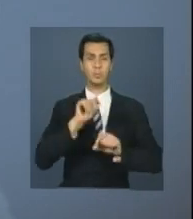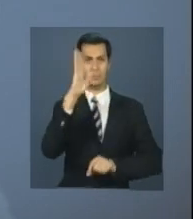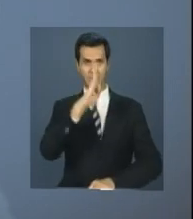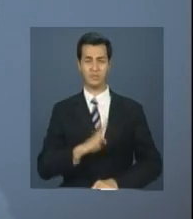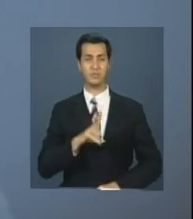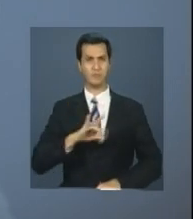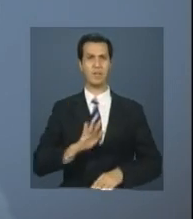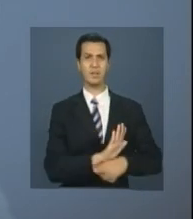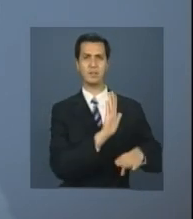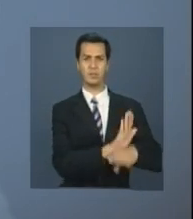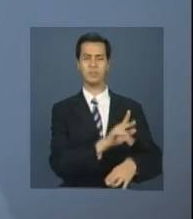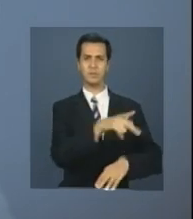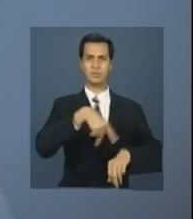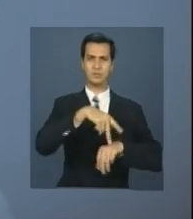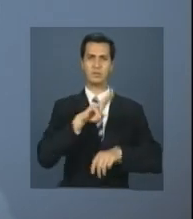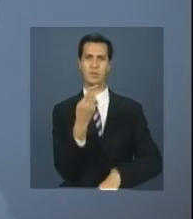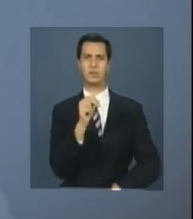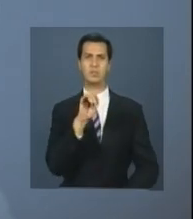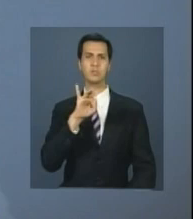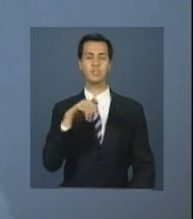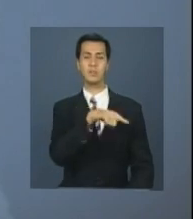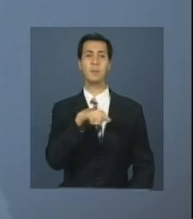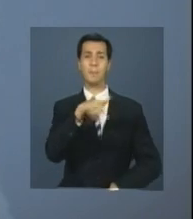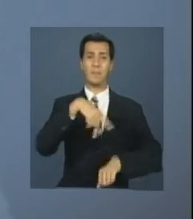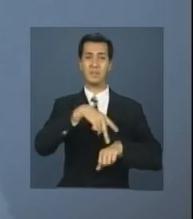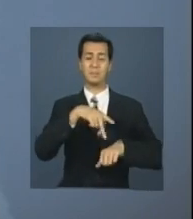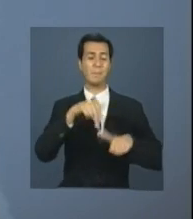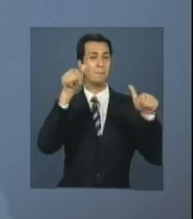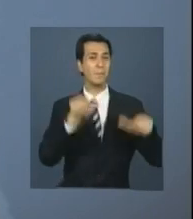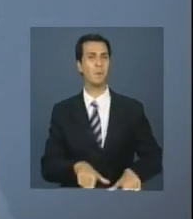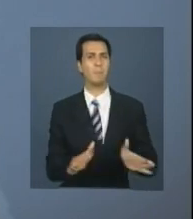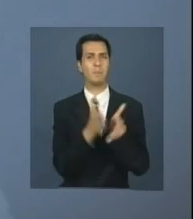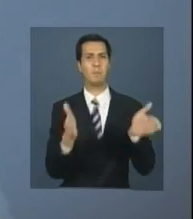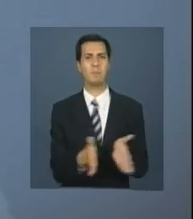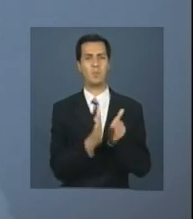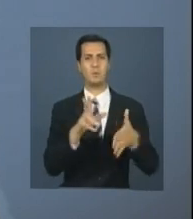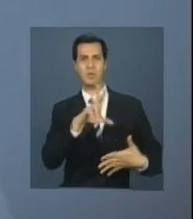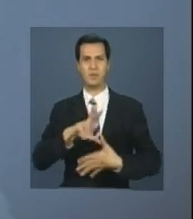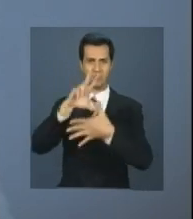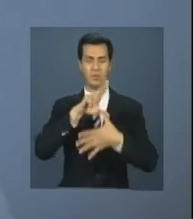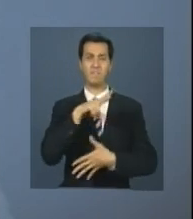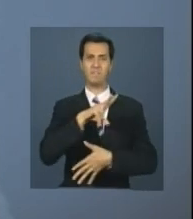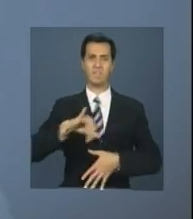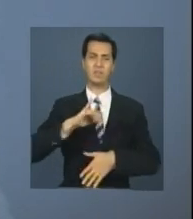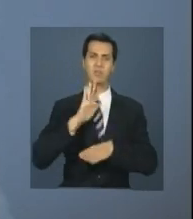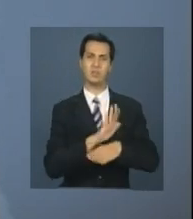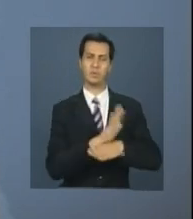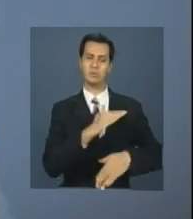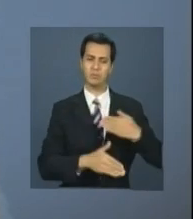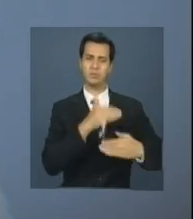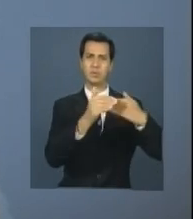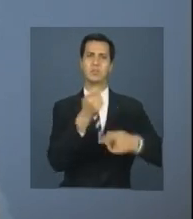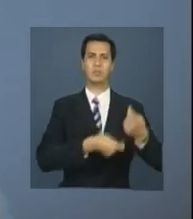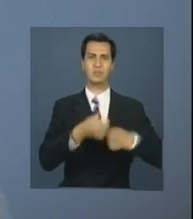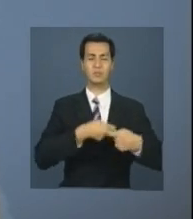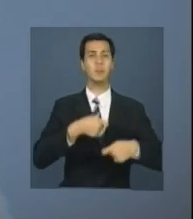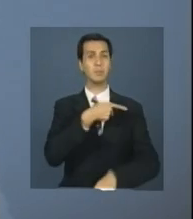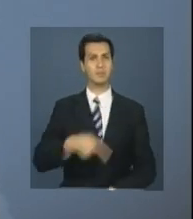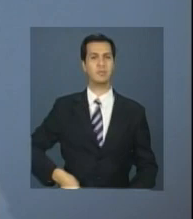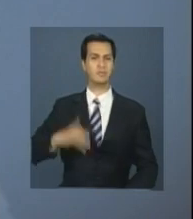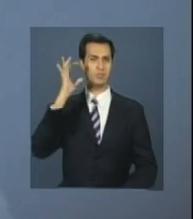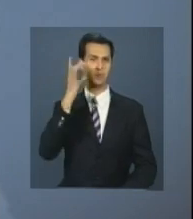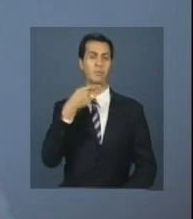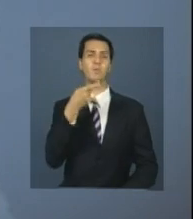Haiti, país mais pobre das Américas, a se desenvolver economicamente. A presidenta disse que promoverá um fórum